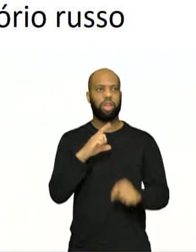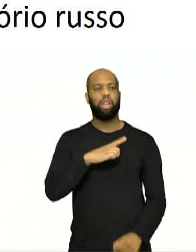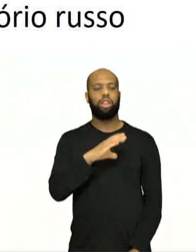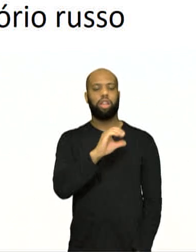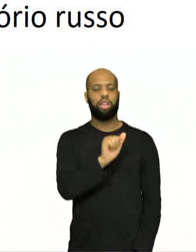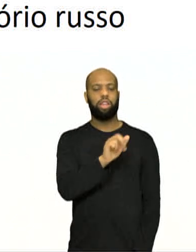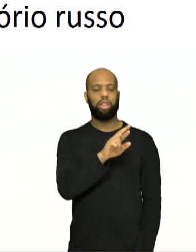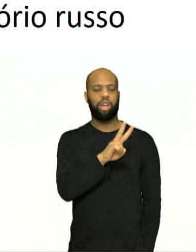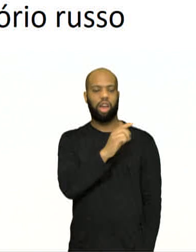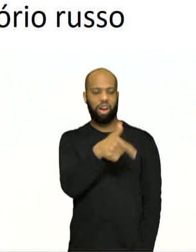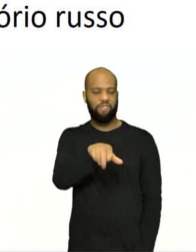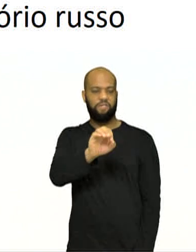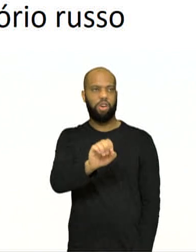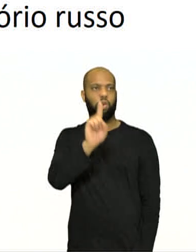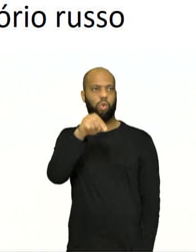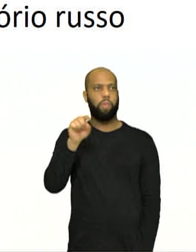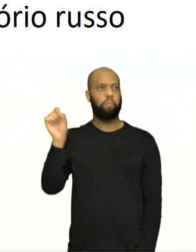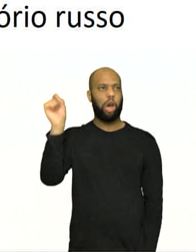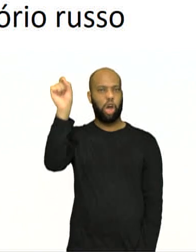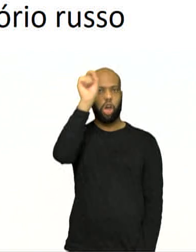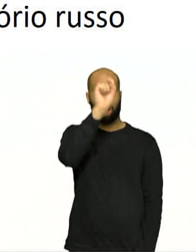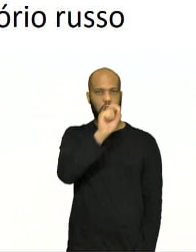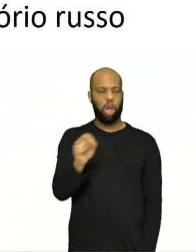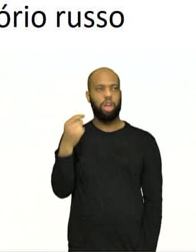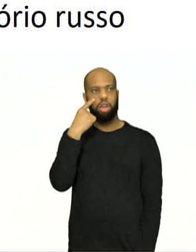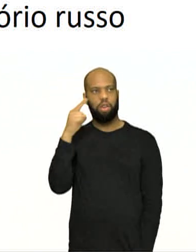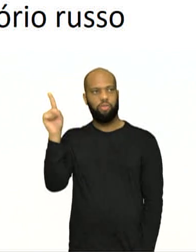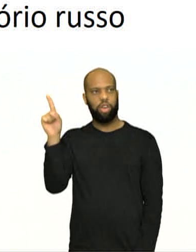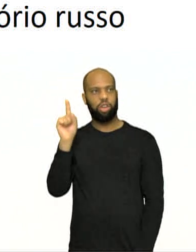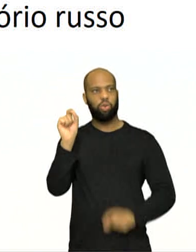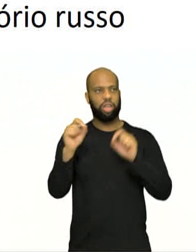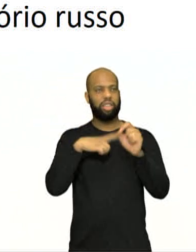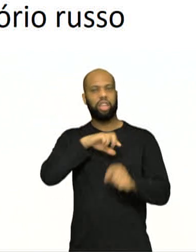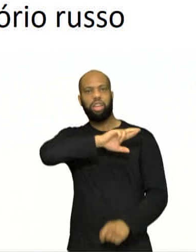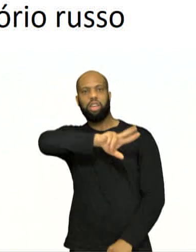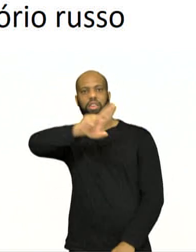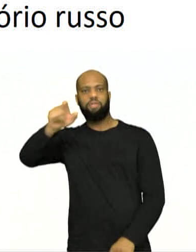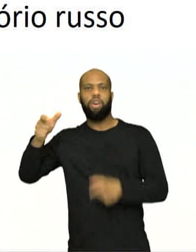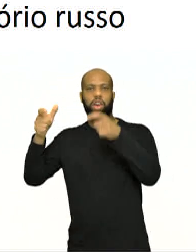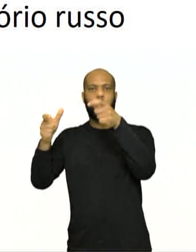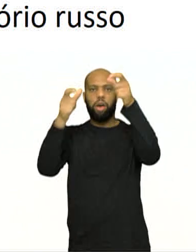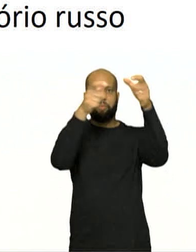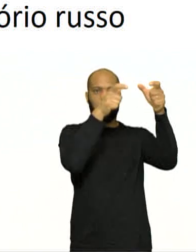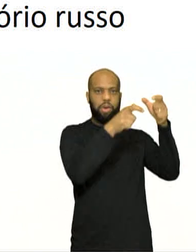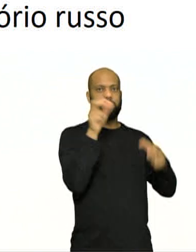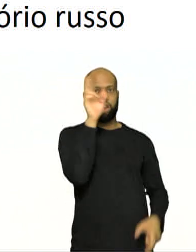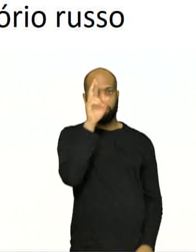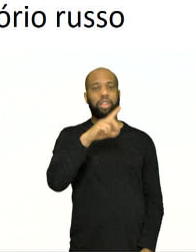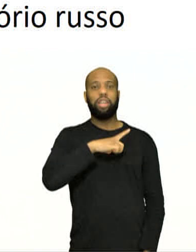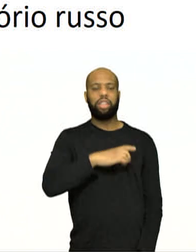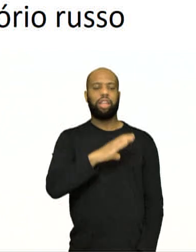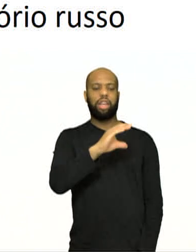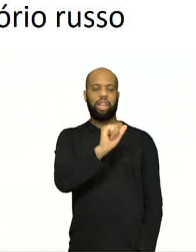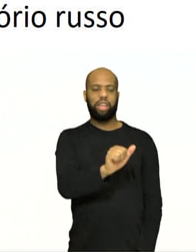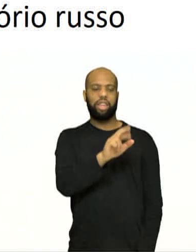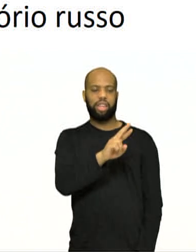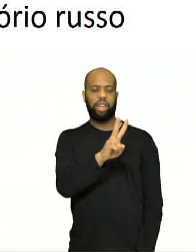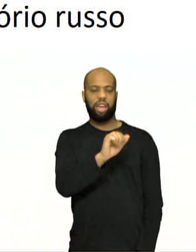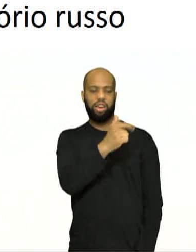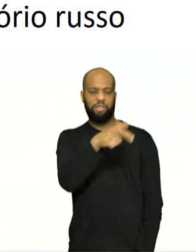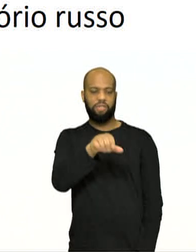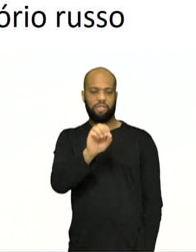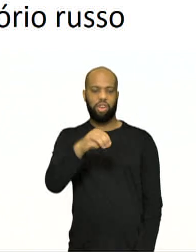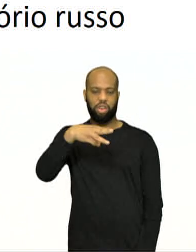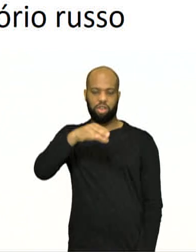por bolinhas, por exemplo, e a gente consegue ver que em vários lugares da Rússia existe carvão mineral, que acaba sendo